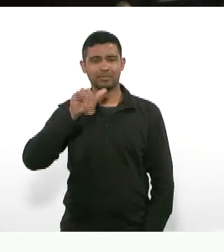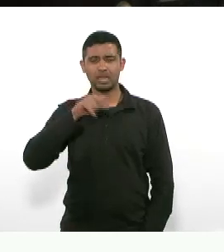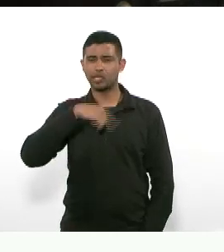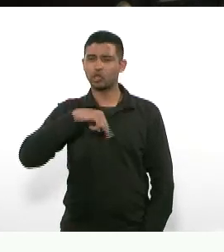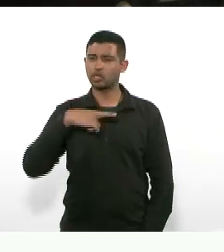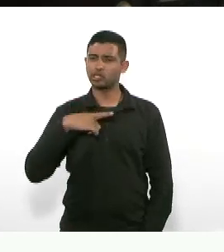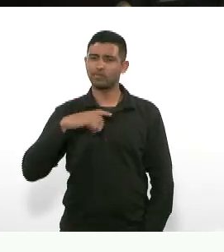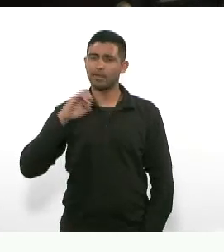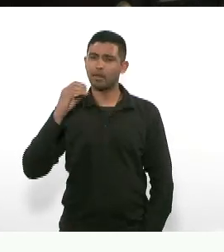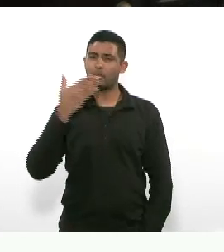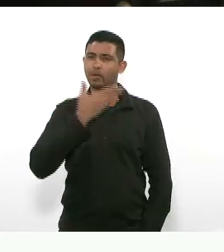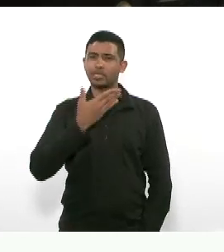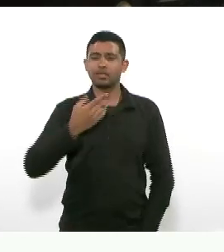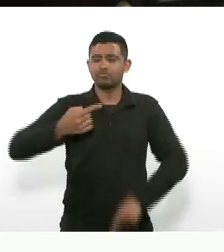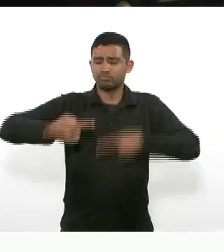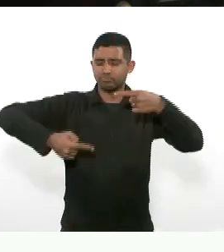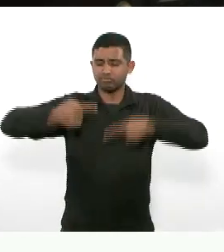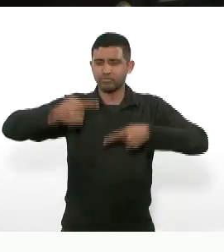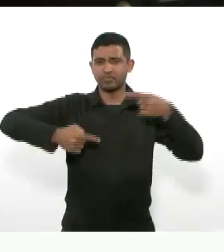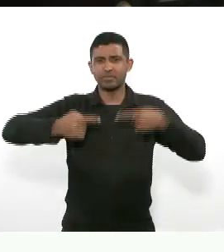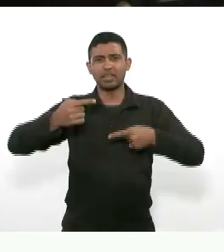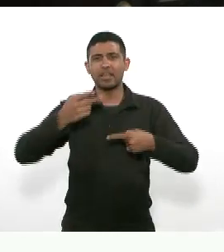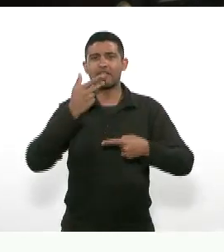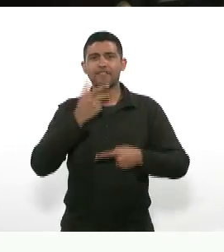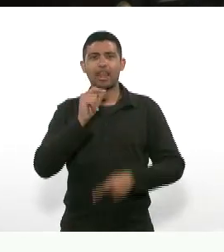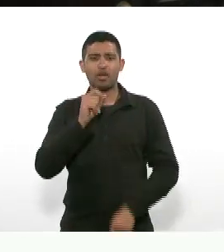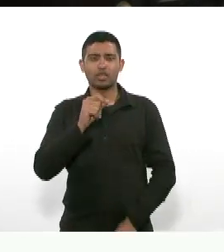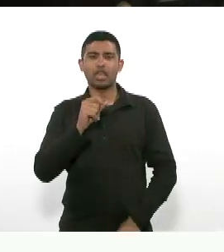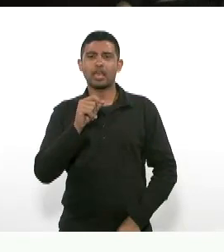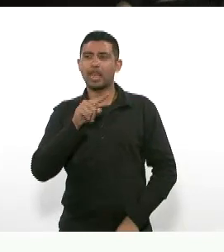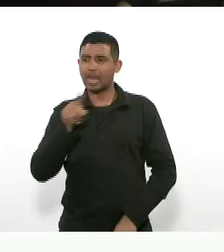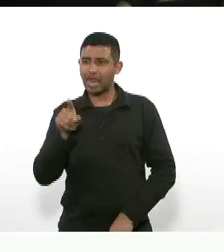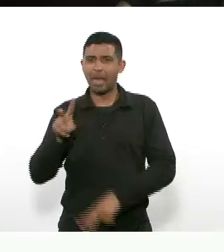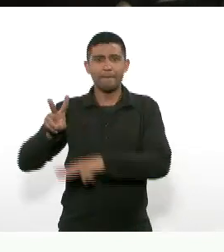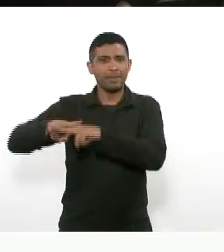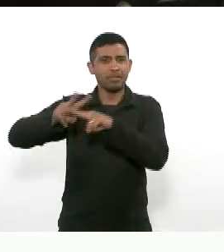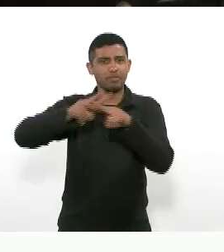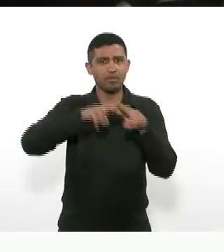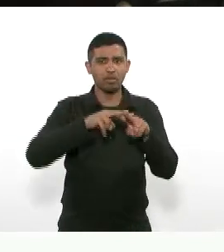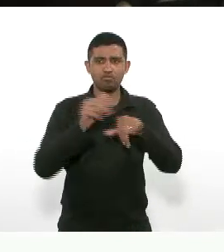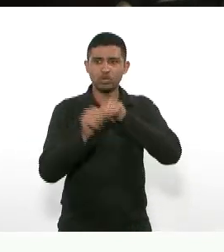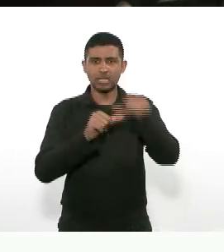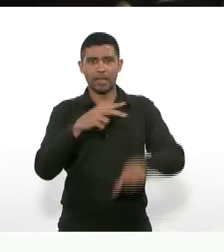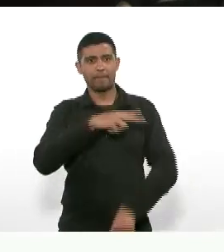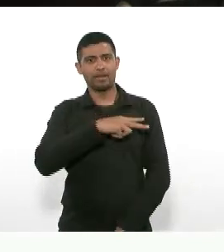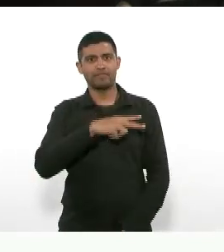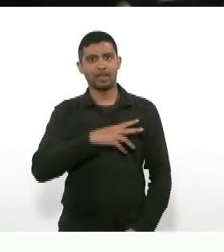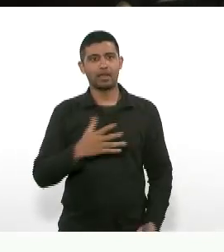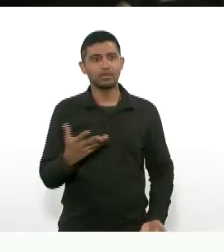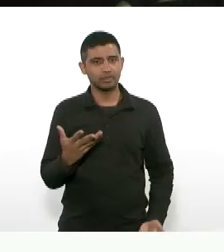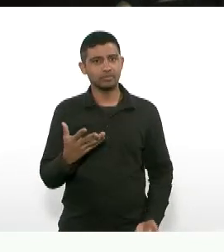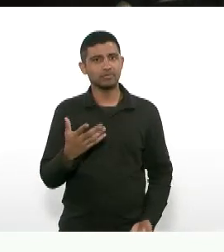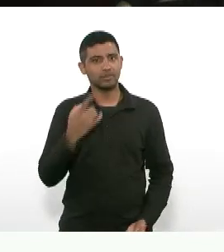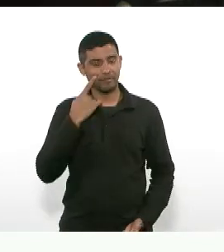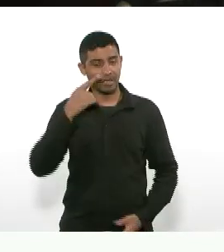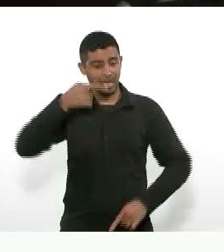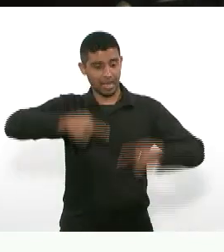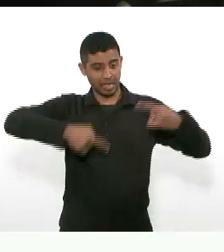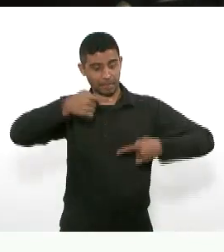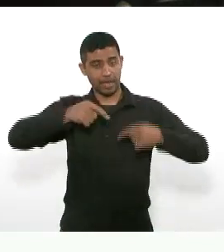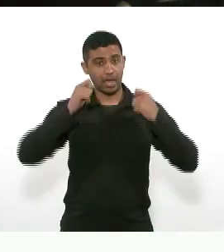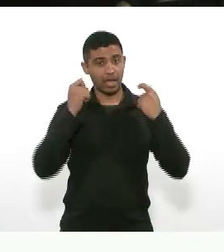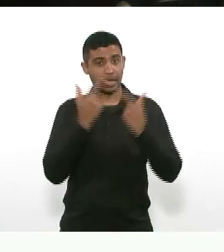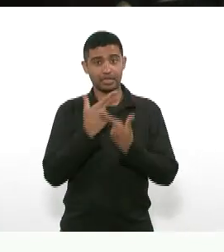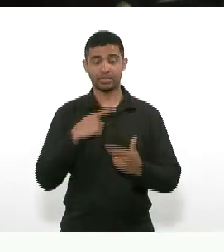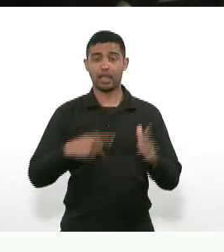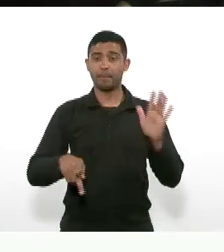de fazer um debate sobre a questão da privatização dos presídios, né? Então, um debate, nessa casa, por exemplo, um projeto